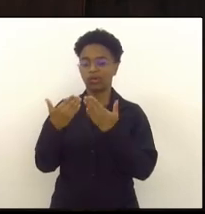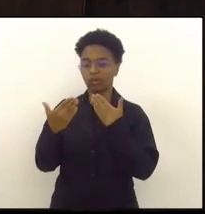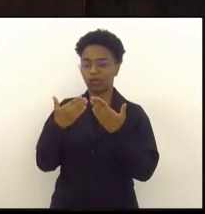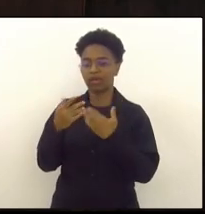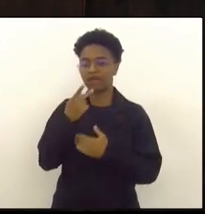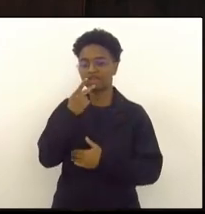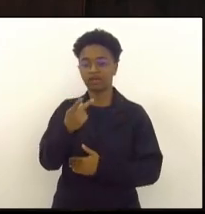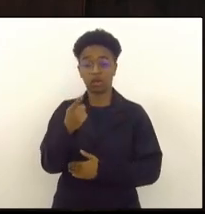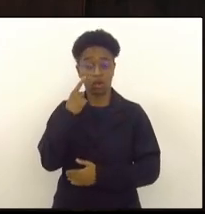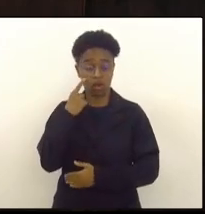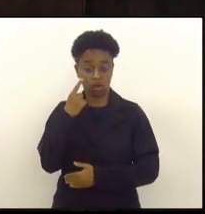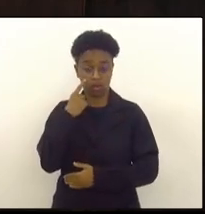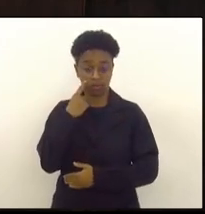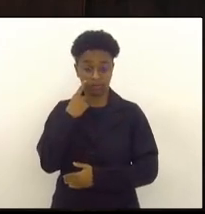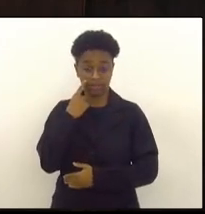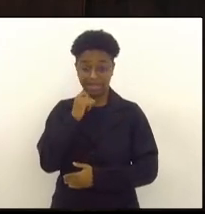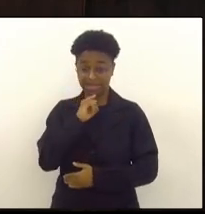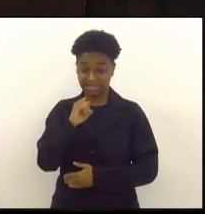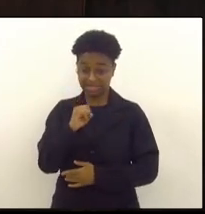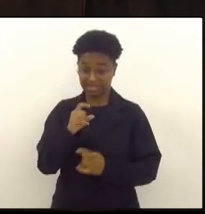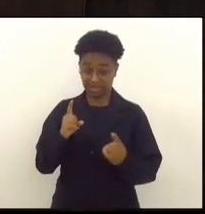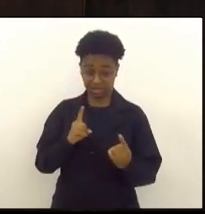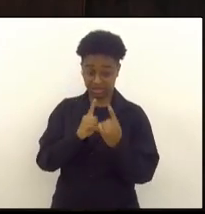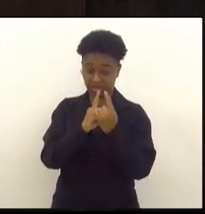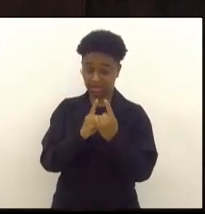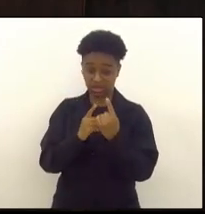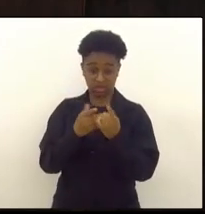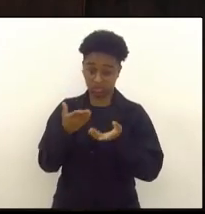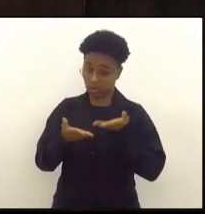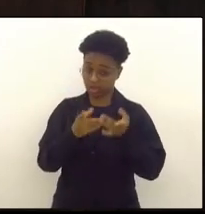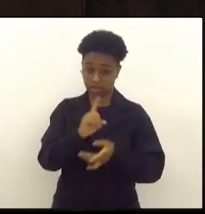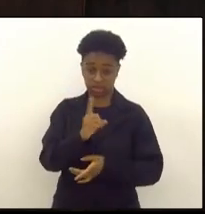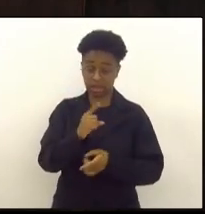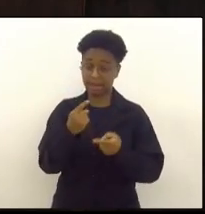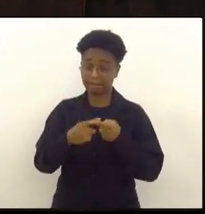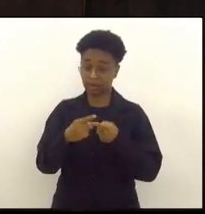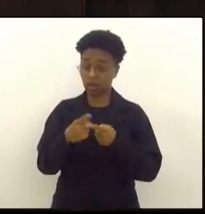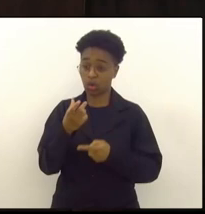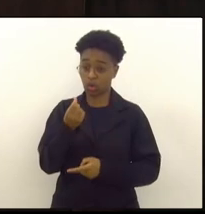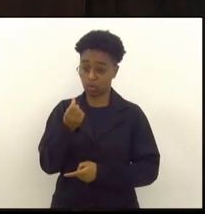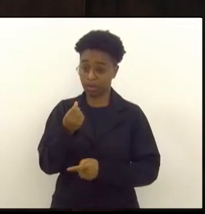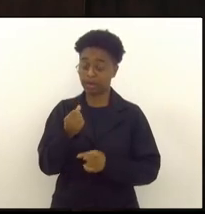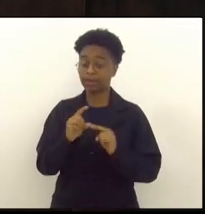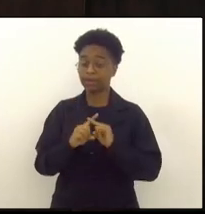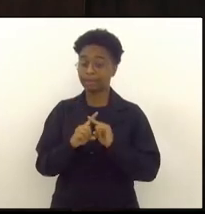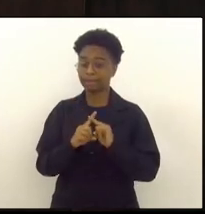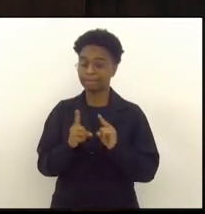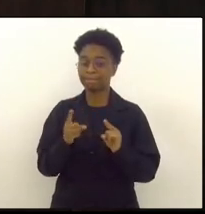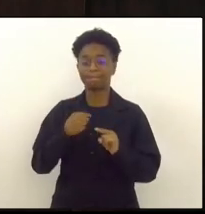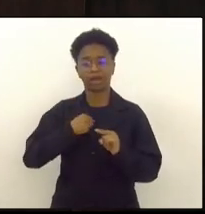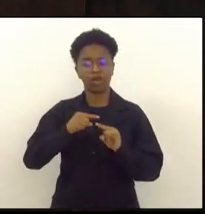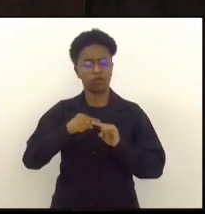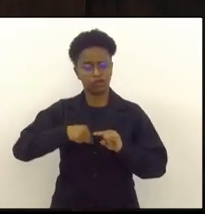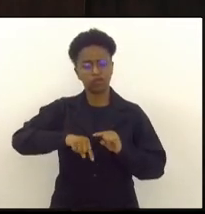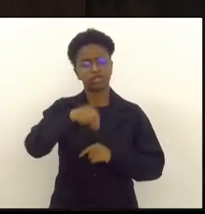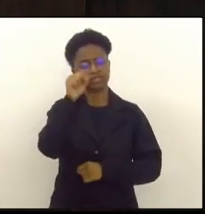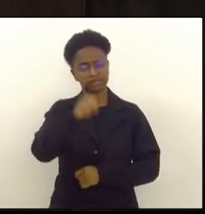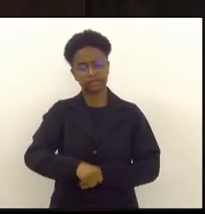já me disse assim, olha, se você for falar com o senador Paulo Paim, não vai te atender, porque ele está muito ocupado, mas eu vou nele. Aí fui